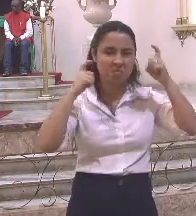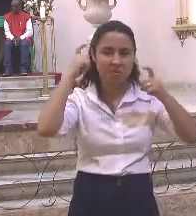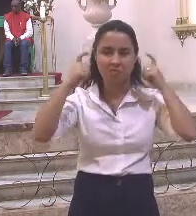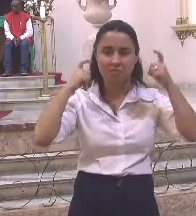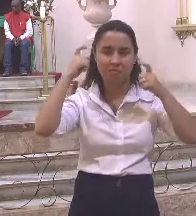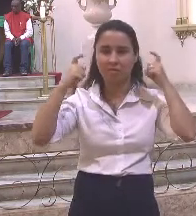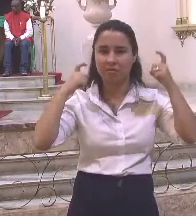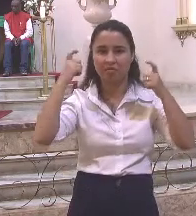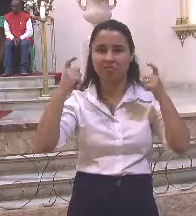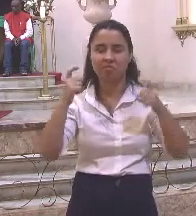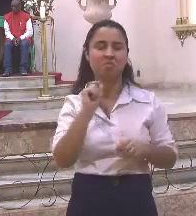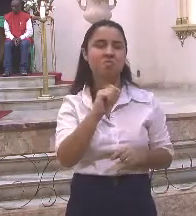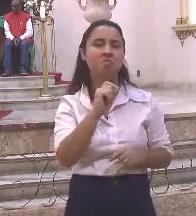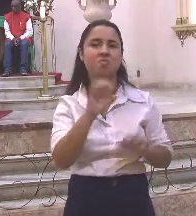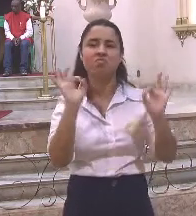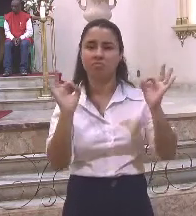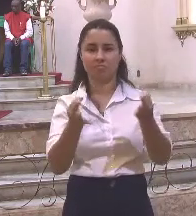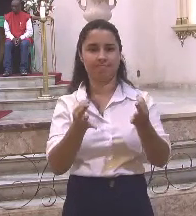moralmente certo.